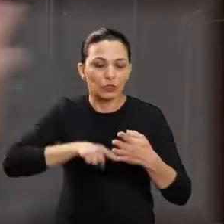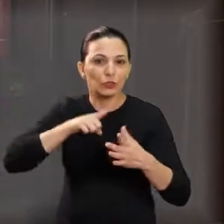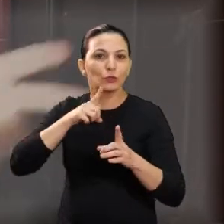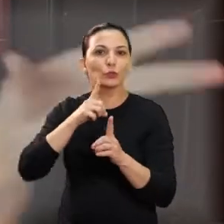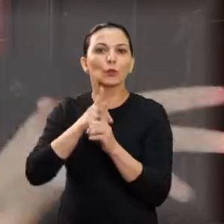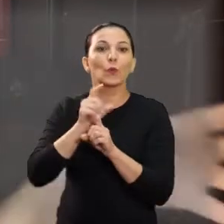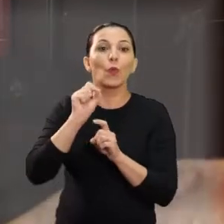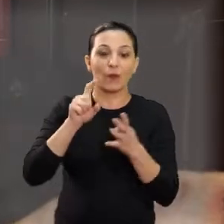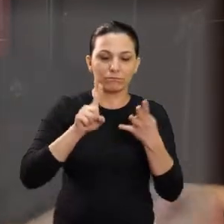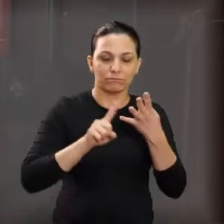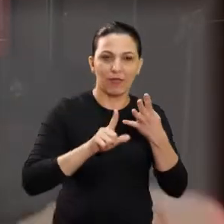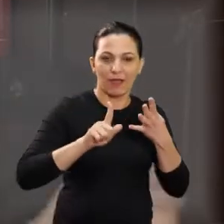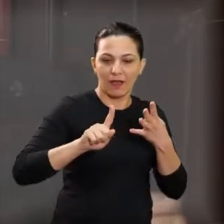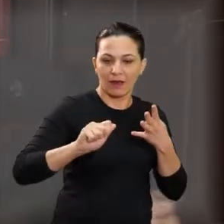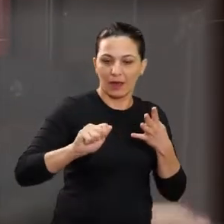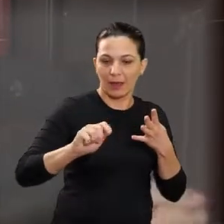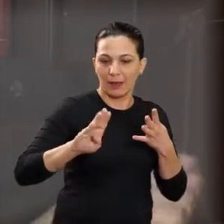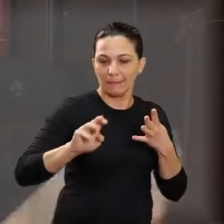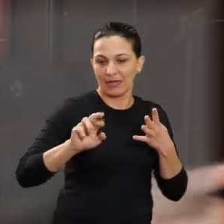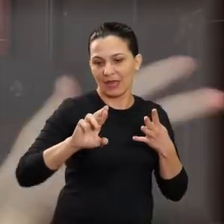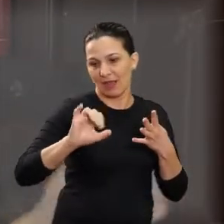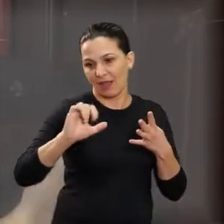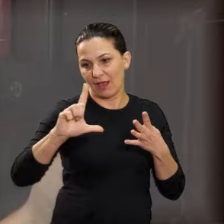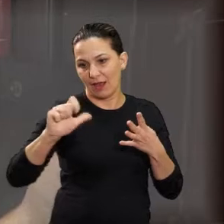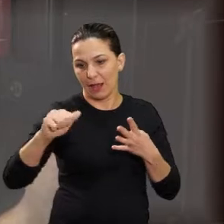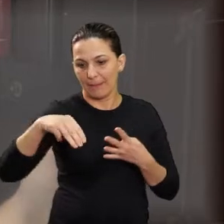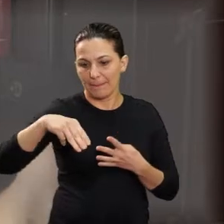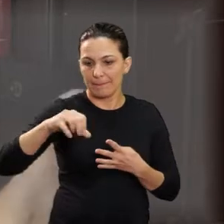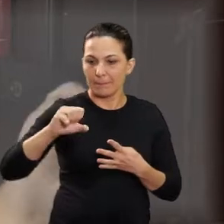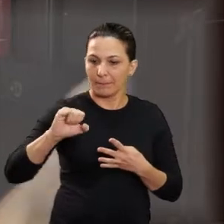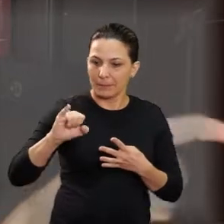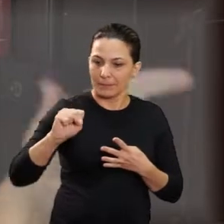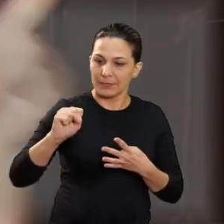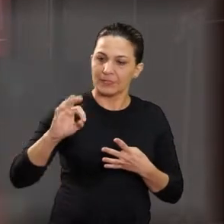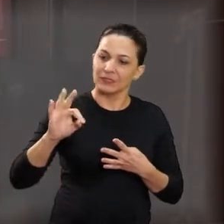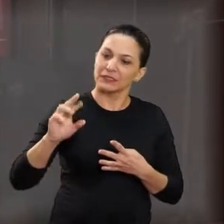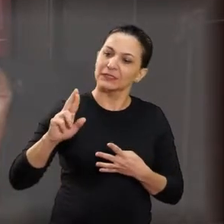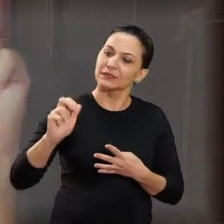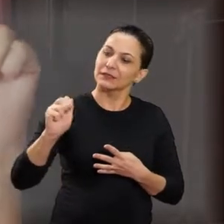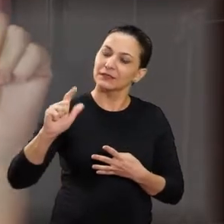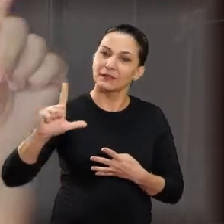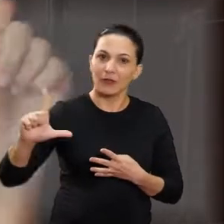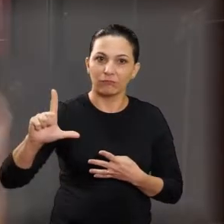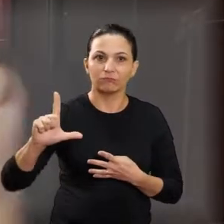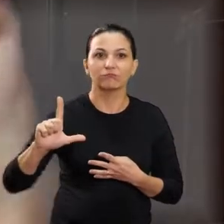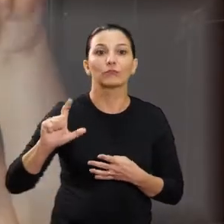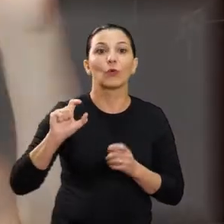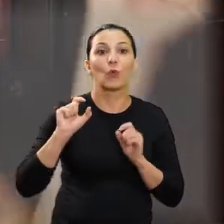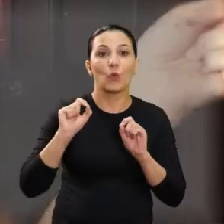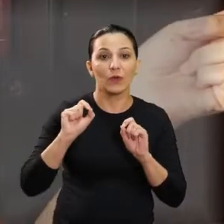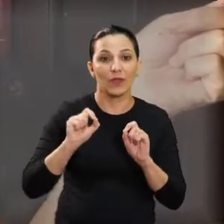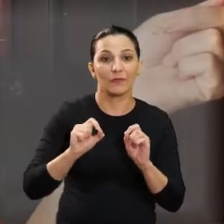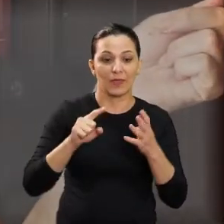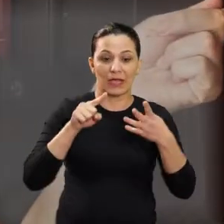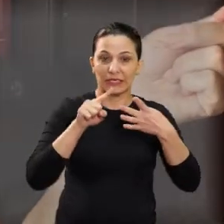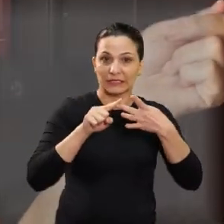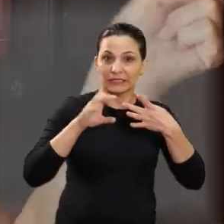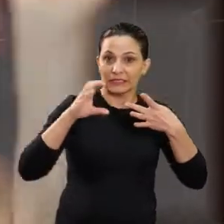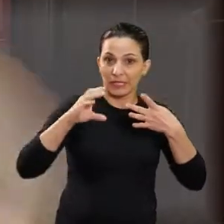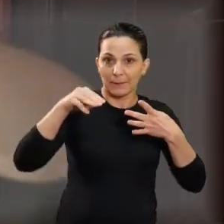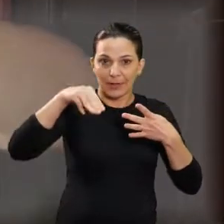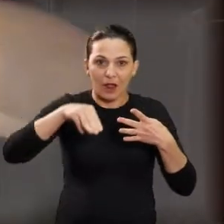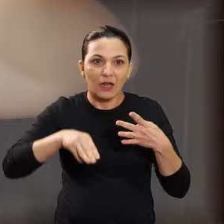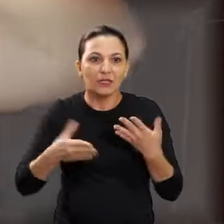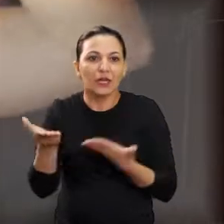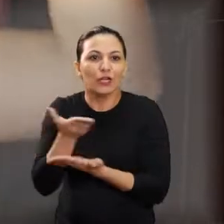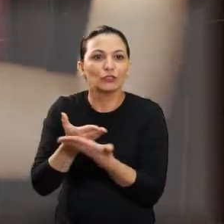próxima das duas, Cecília e Henriqueta, com Gabriela Mistral, através de um poema que a Cecília dedicou a Gabriela. Então